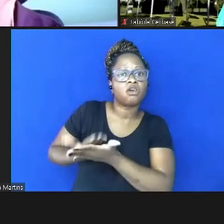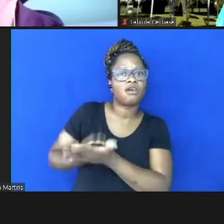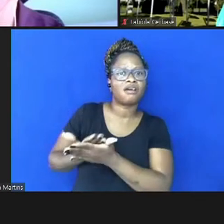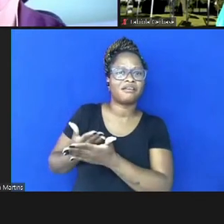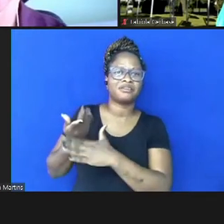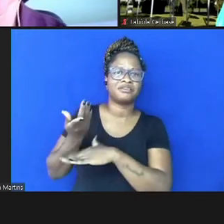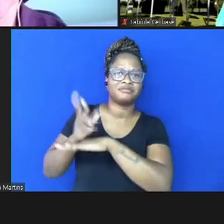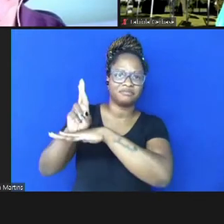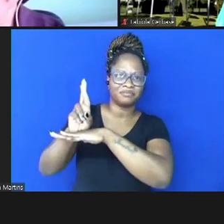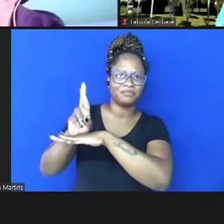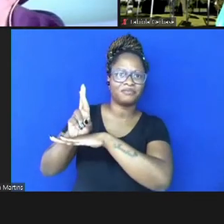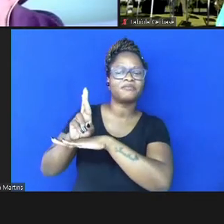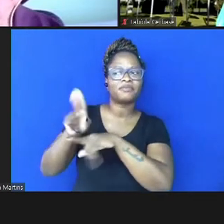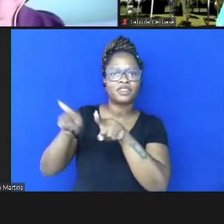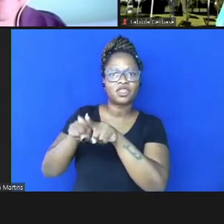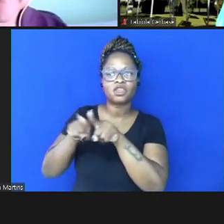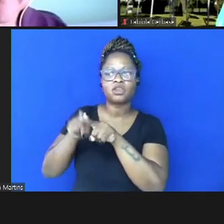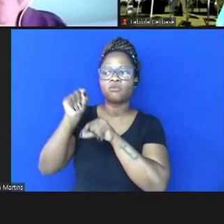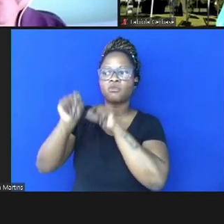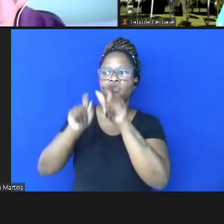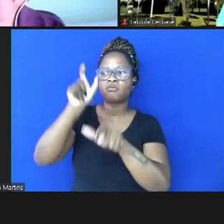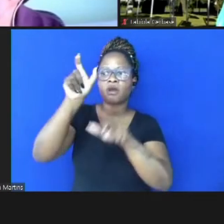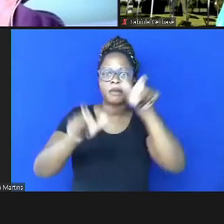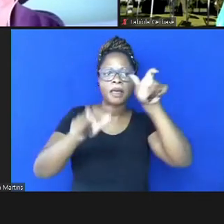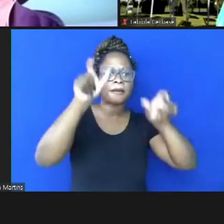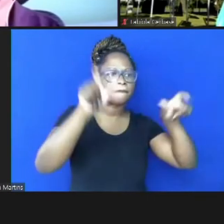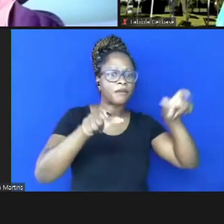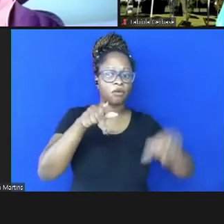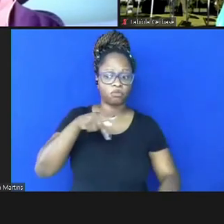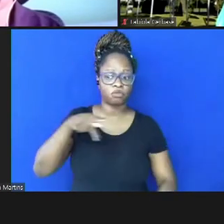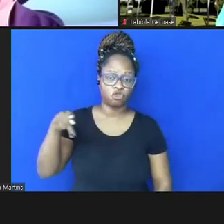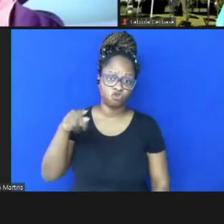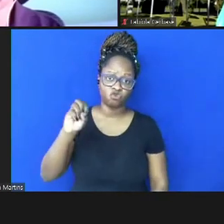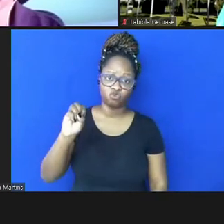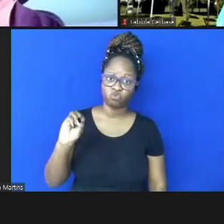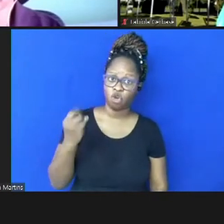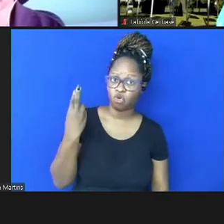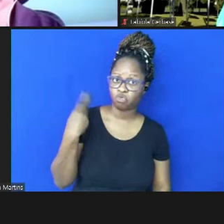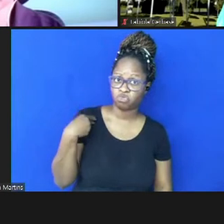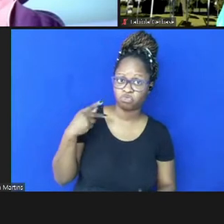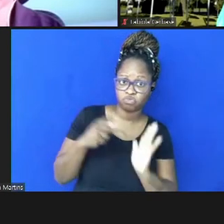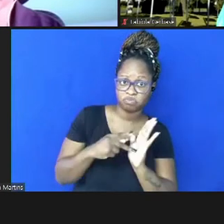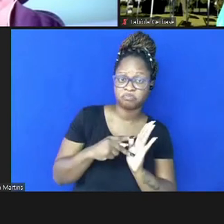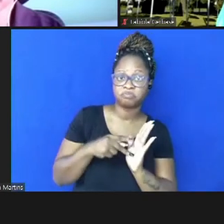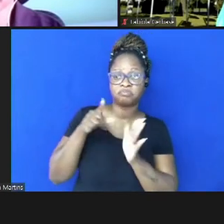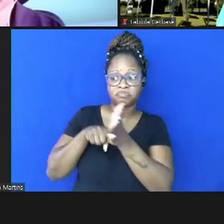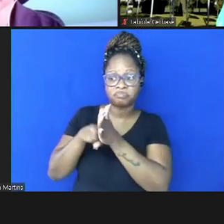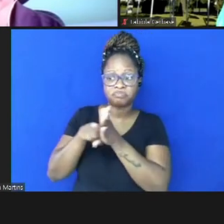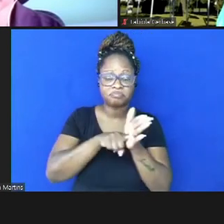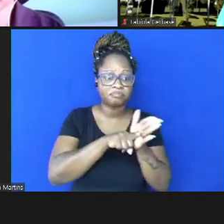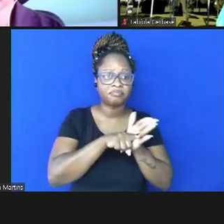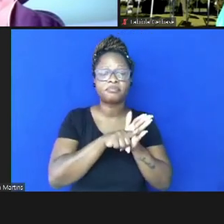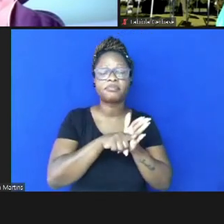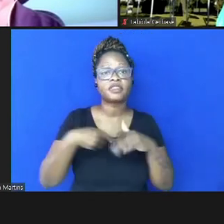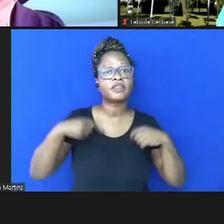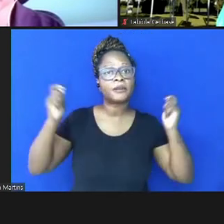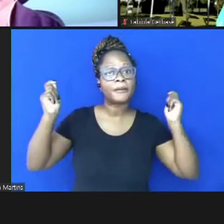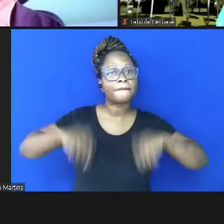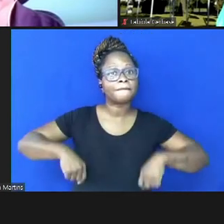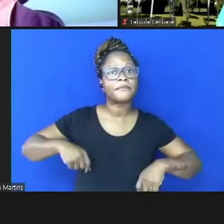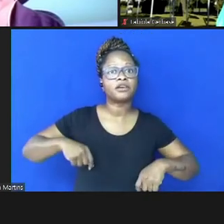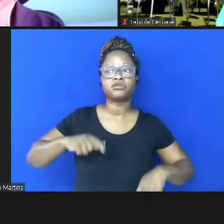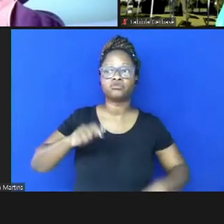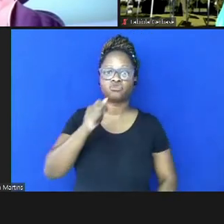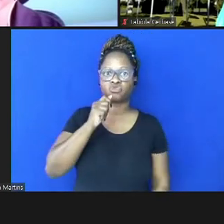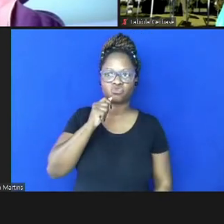e pesquisadores, que professores ou realmente pesquisadores, que ainda não são